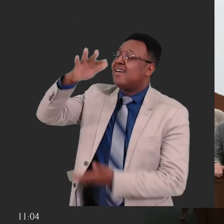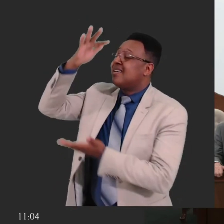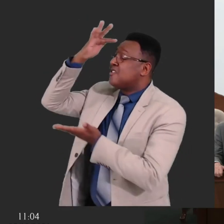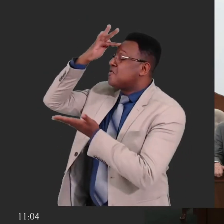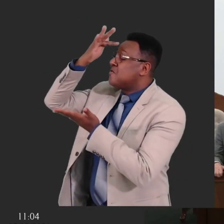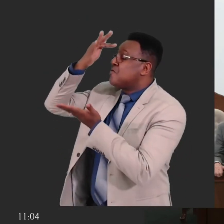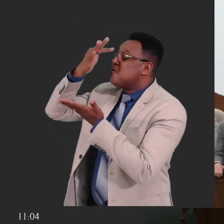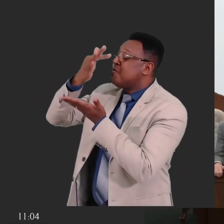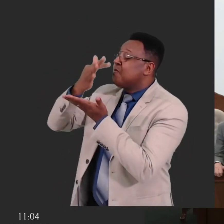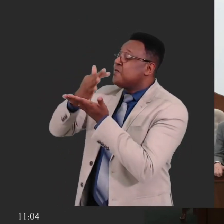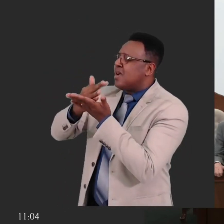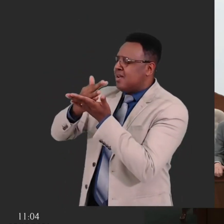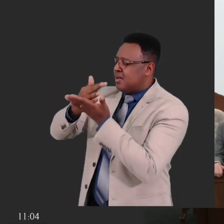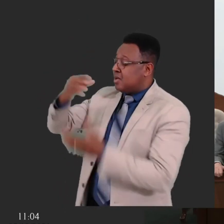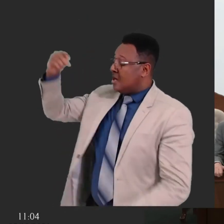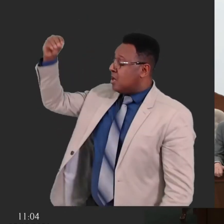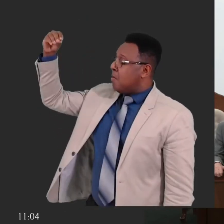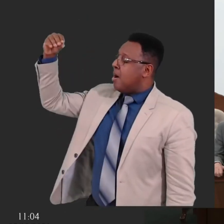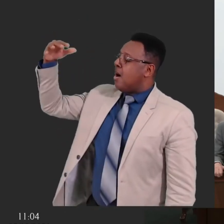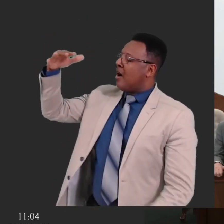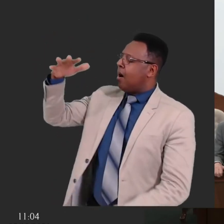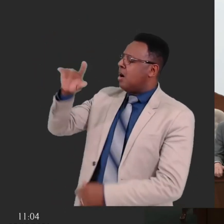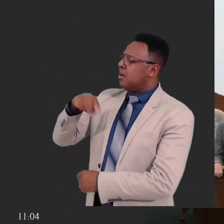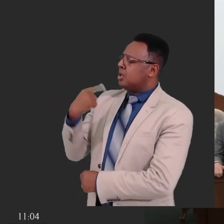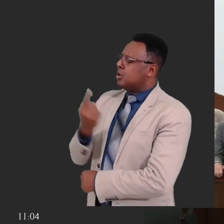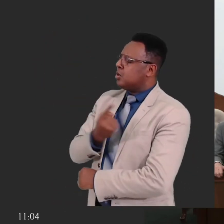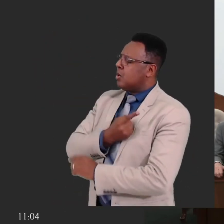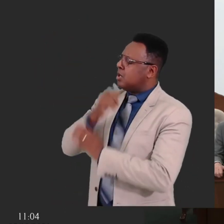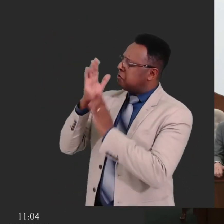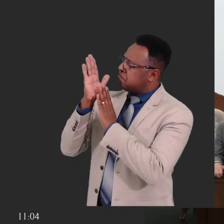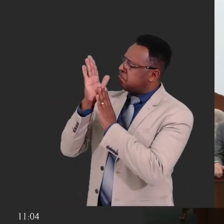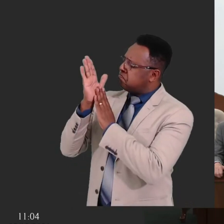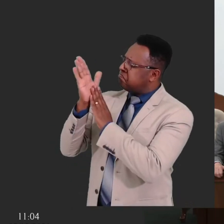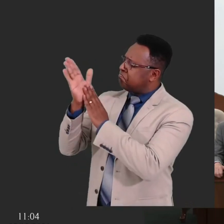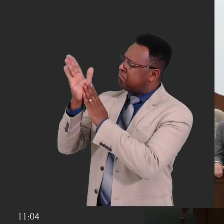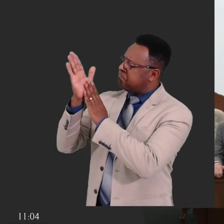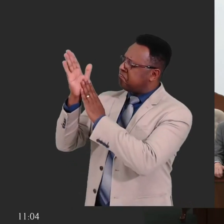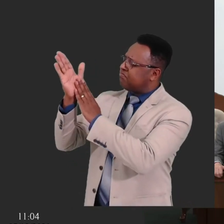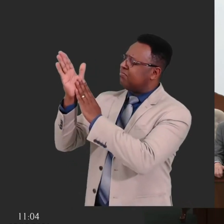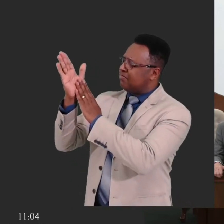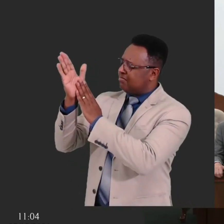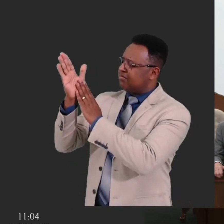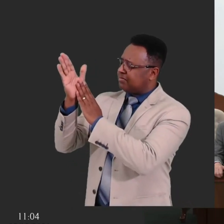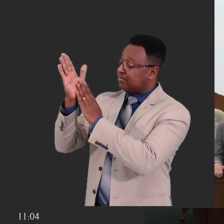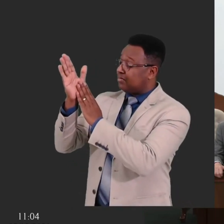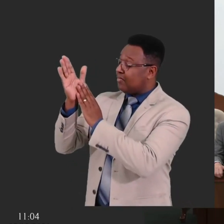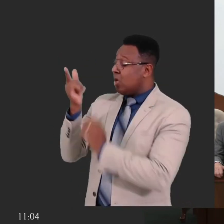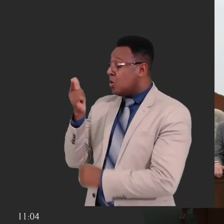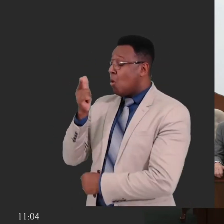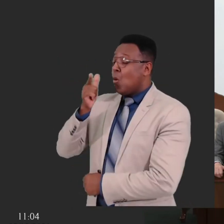a direção com que nós, Senhor, elevamos a ti a nossa